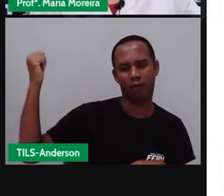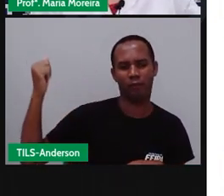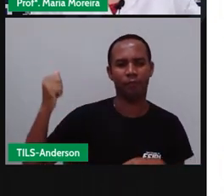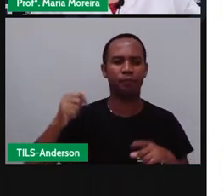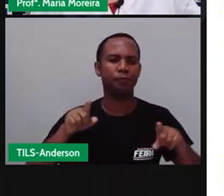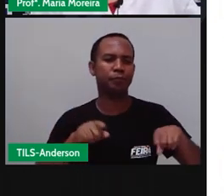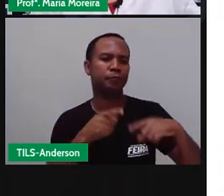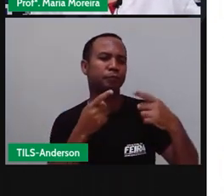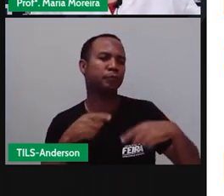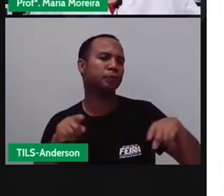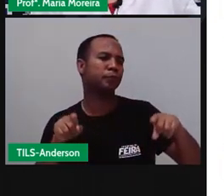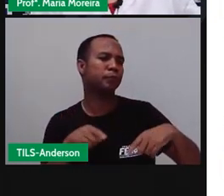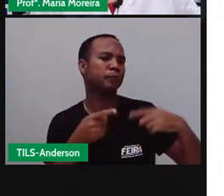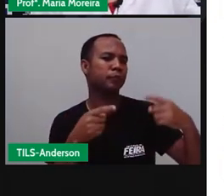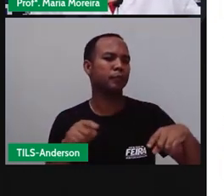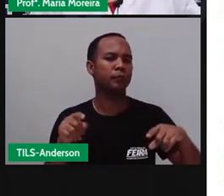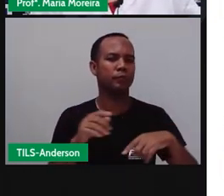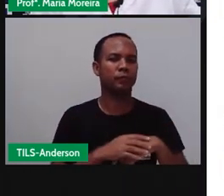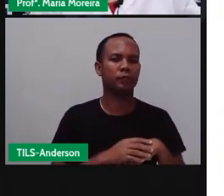músico,